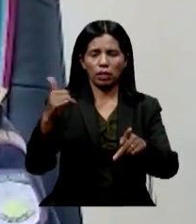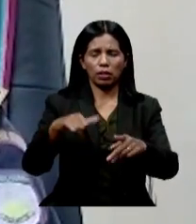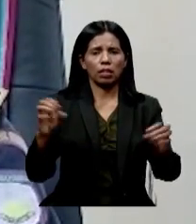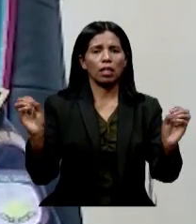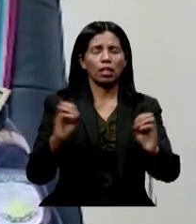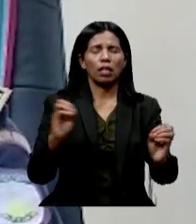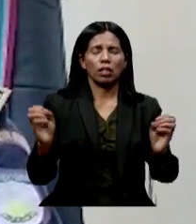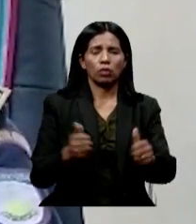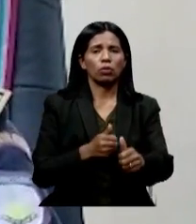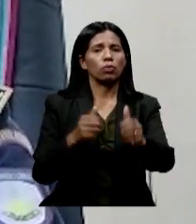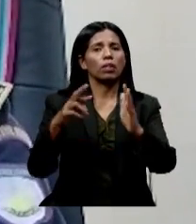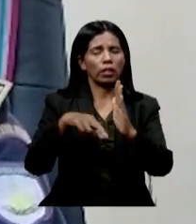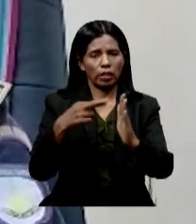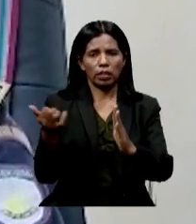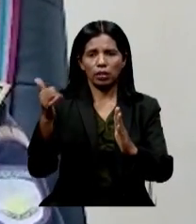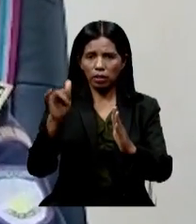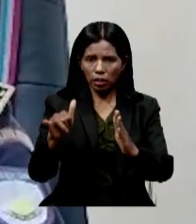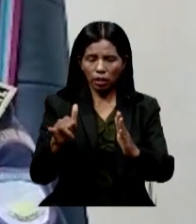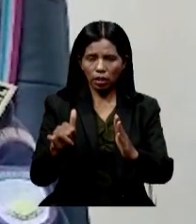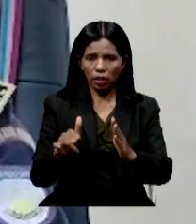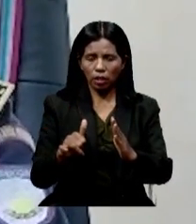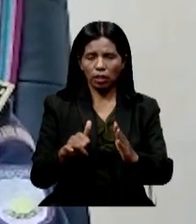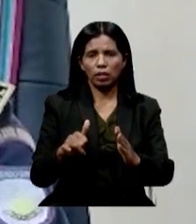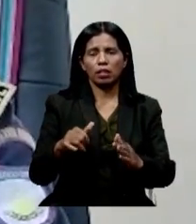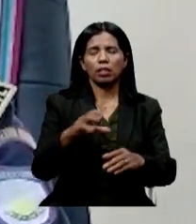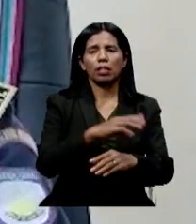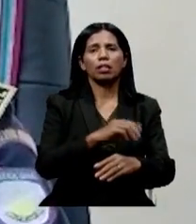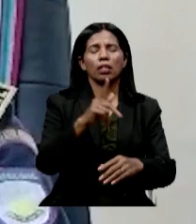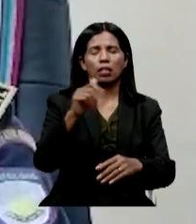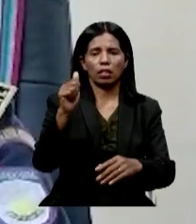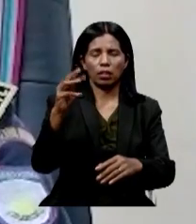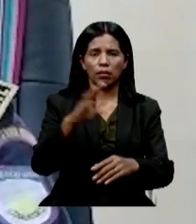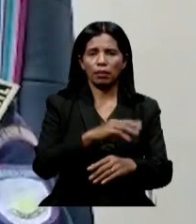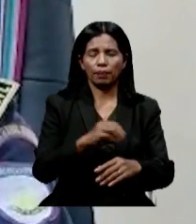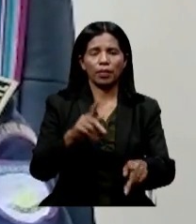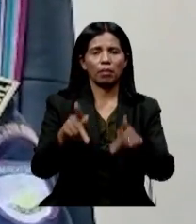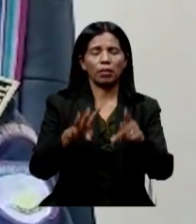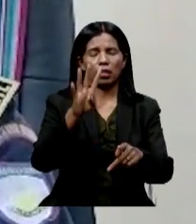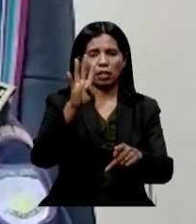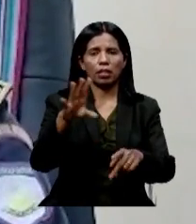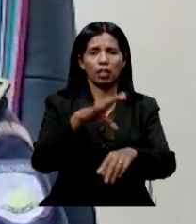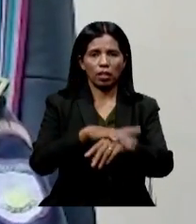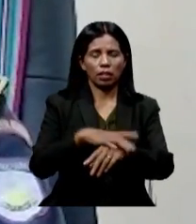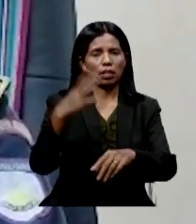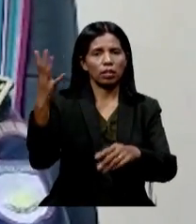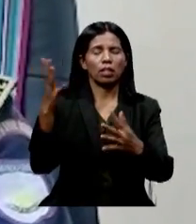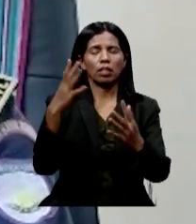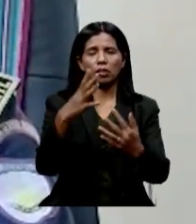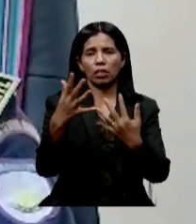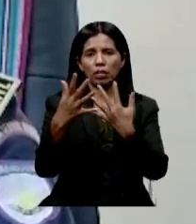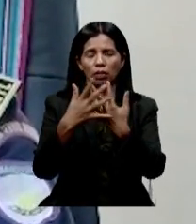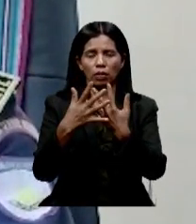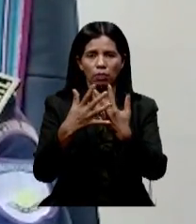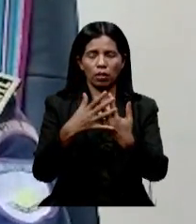sine então ramo sine membro se trin mani se suspende. Suspeito na Enhat assegura ona e a cela detenção